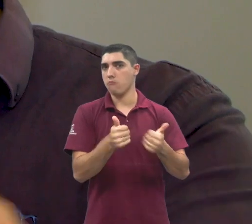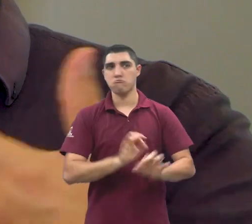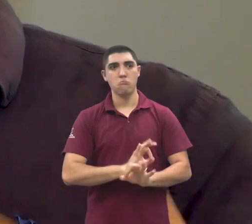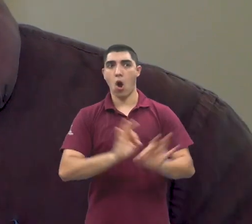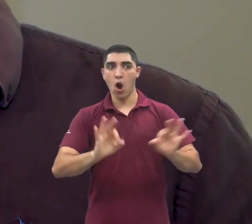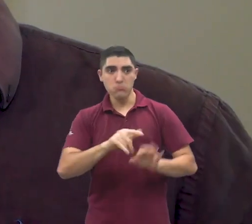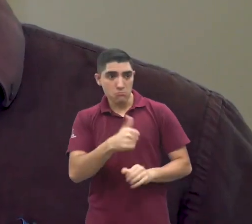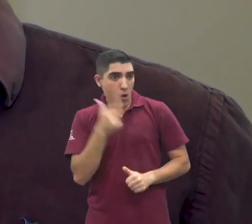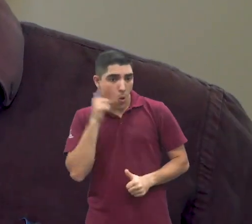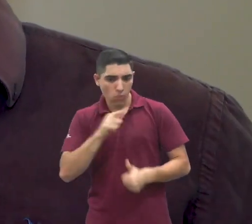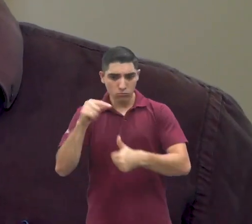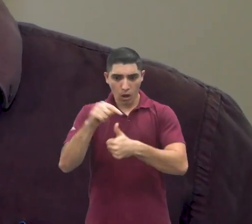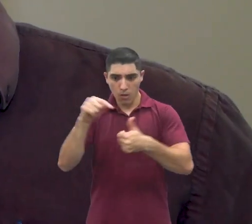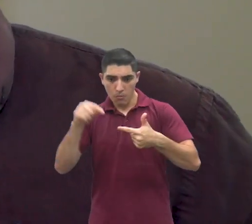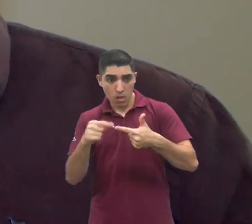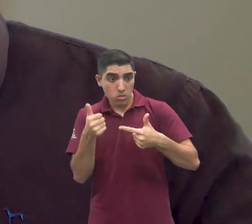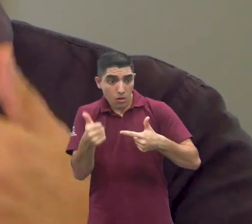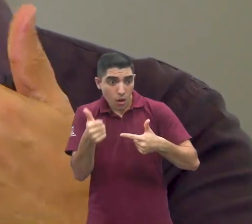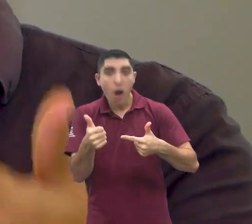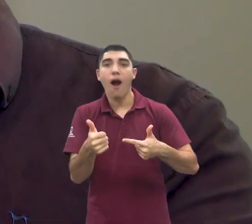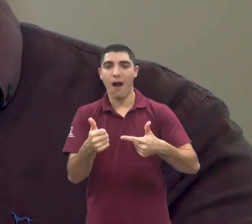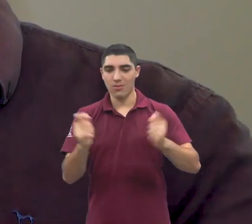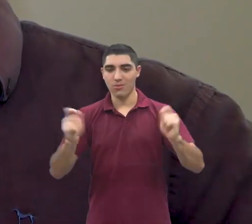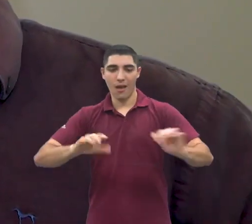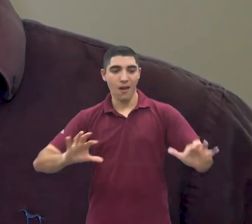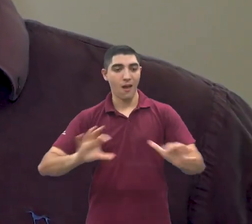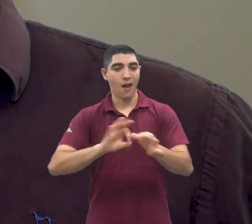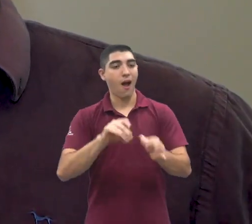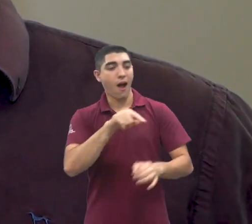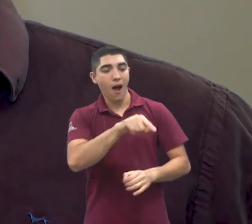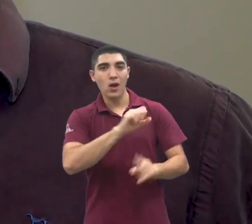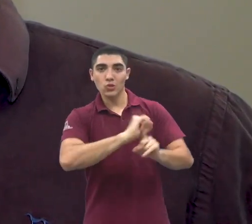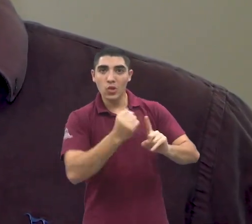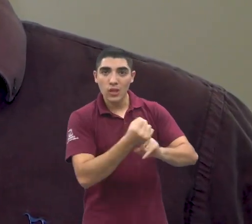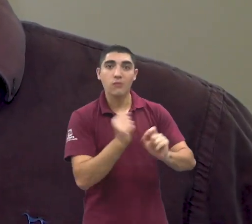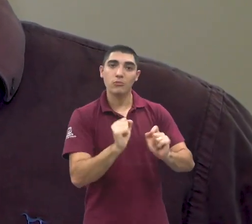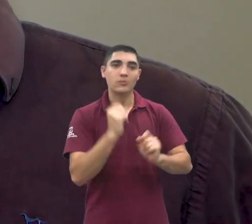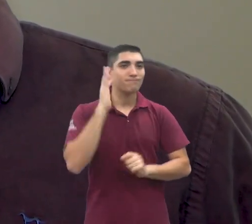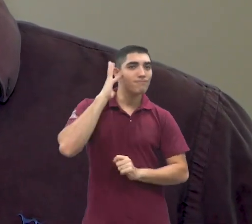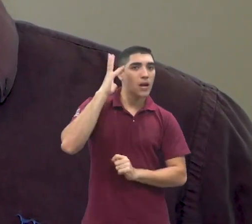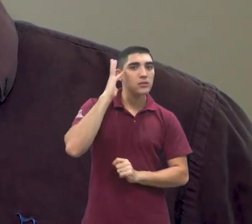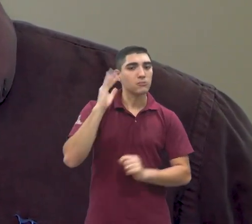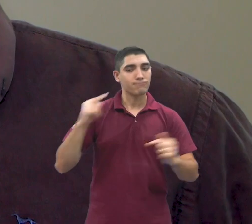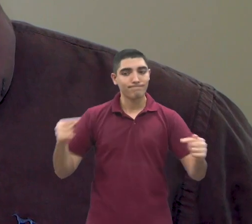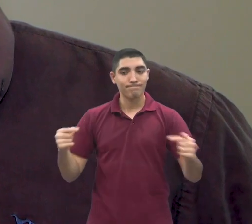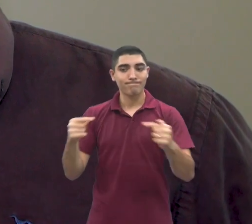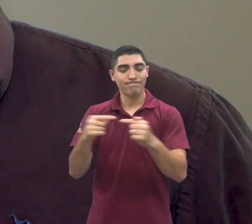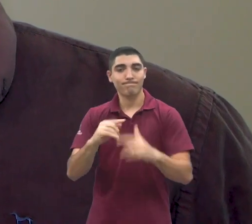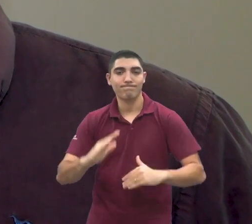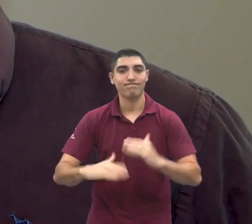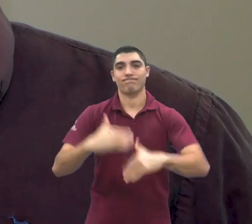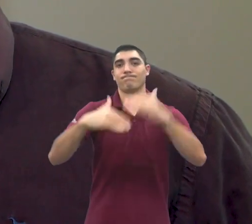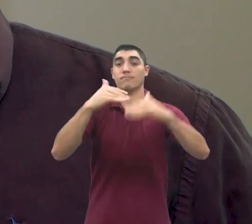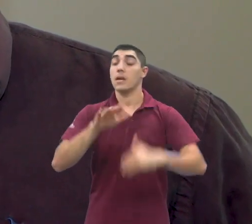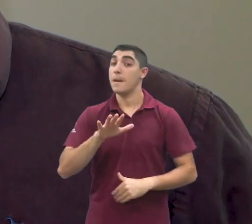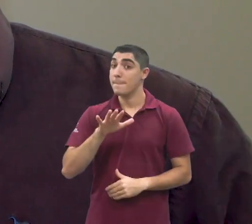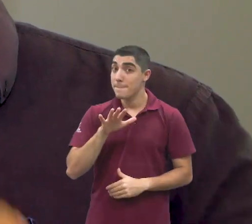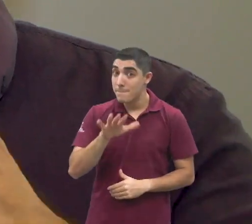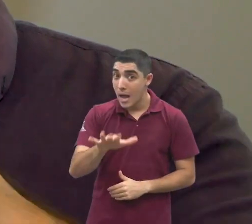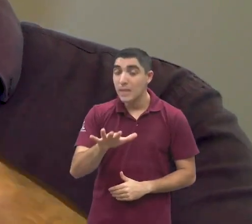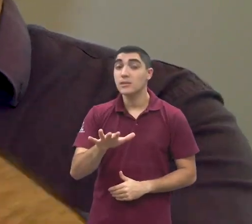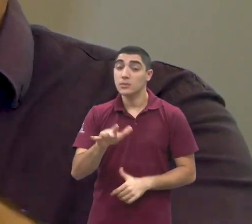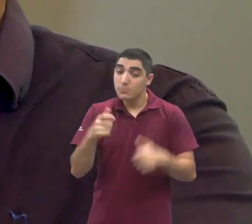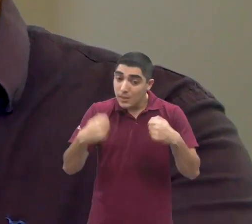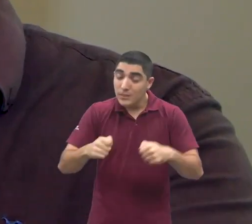se trouxer benefícios econômicos para a cidade, também pode ser considerada uma perspectiva sustentável. Mas é preciso considerar